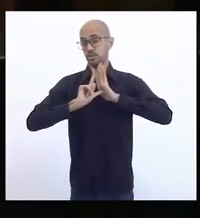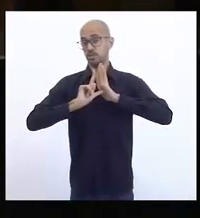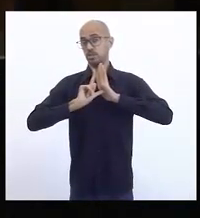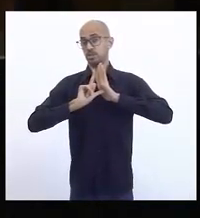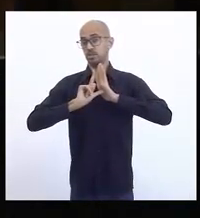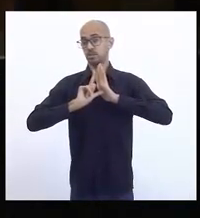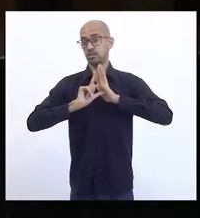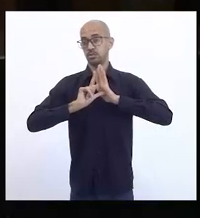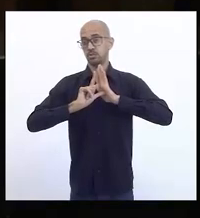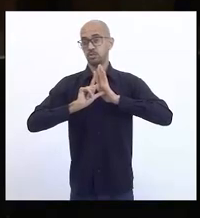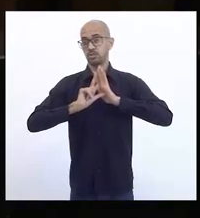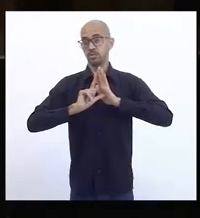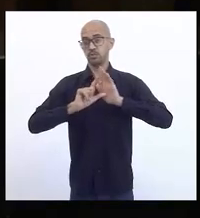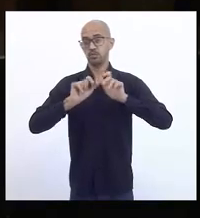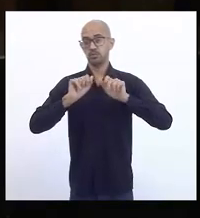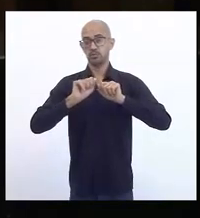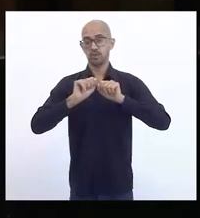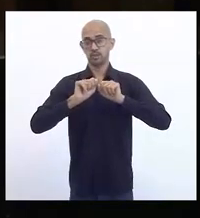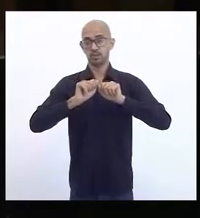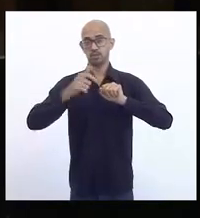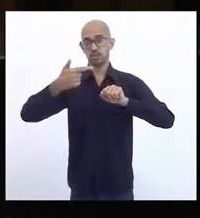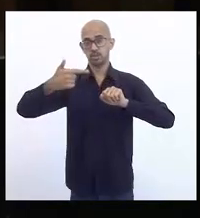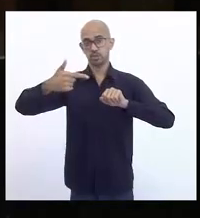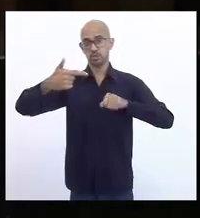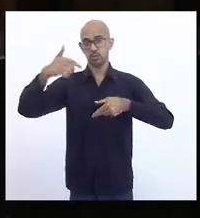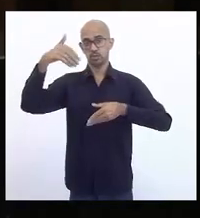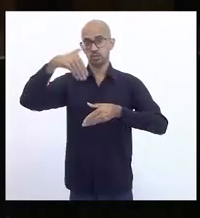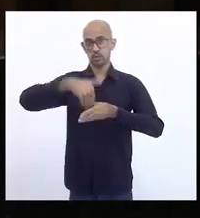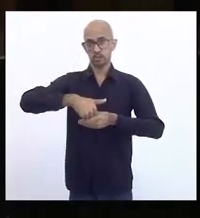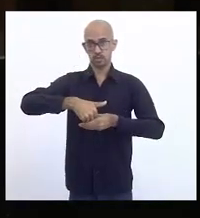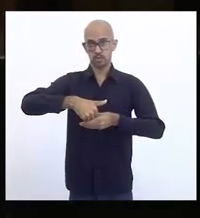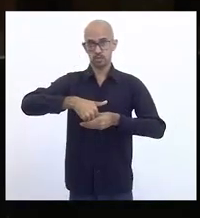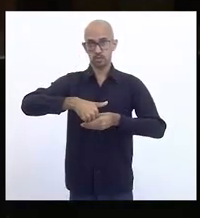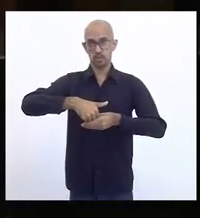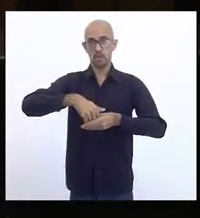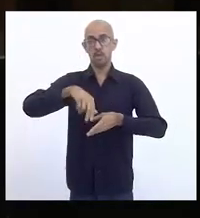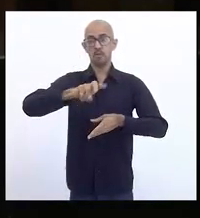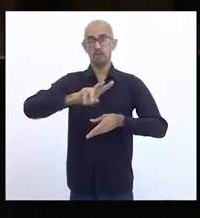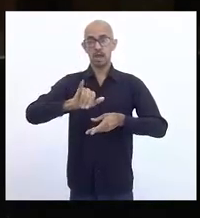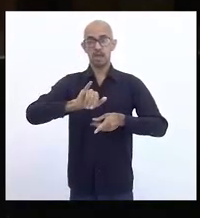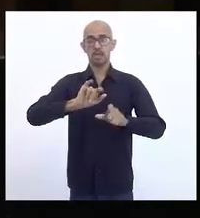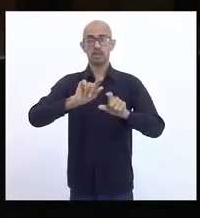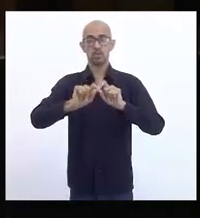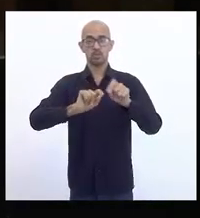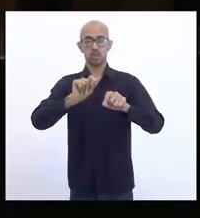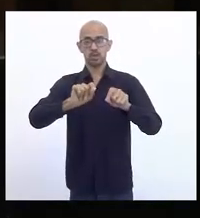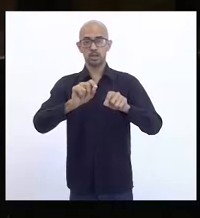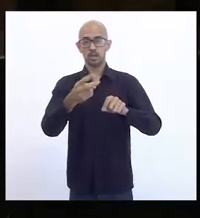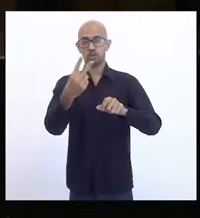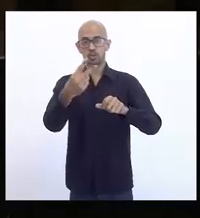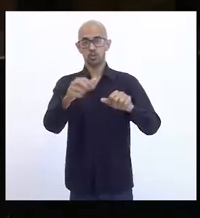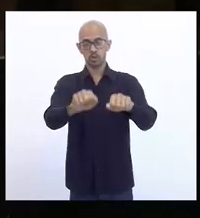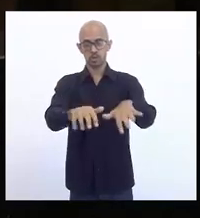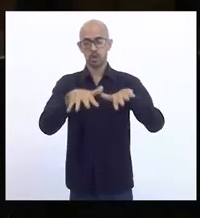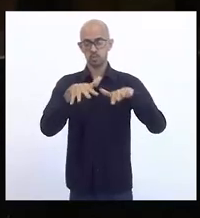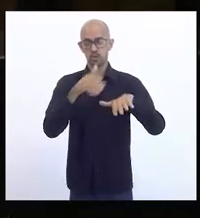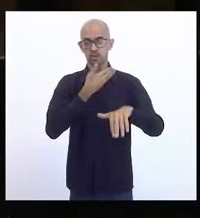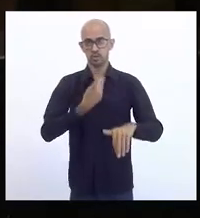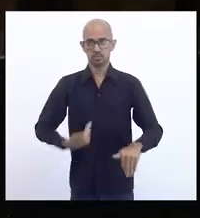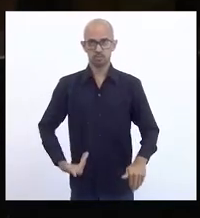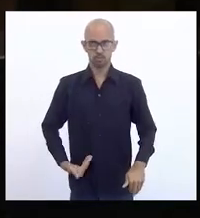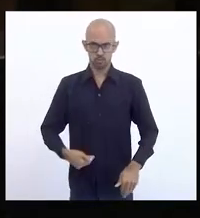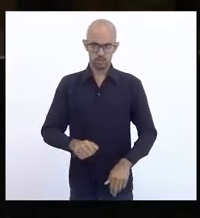ser colocado numa segunda votação, haverá duas audiências